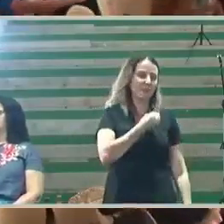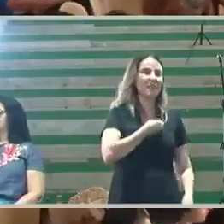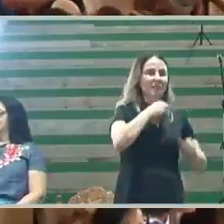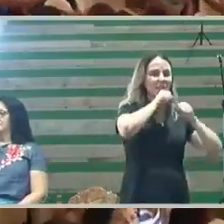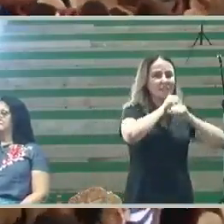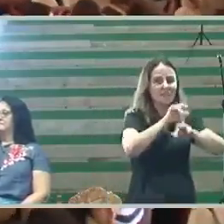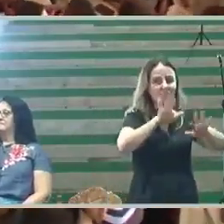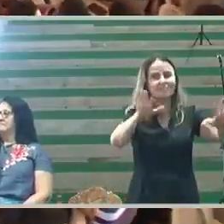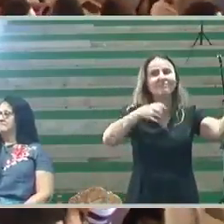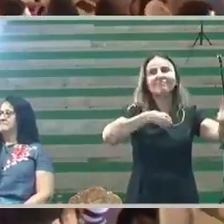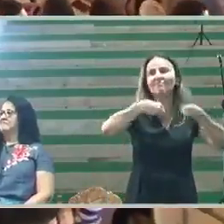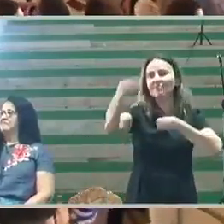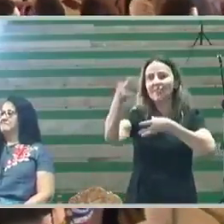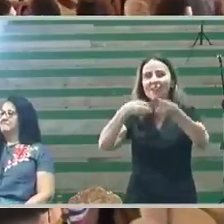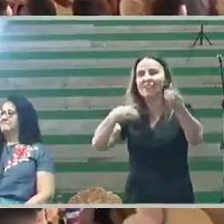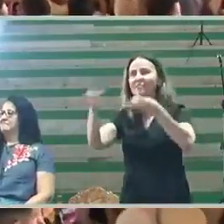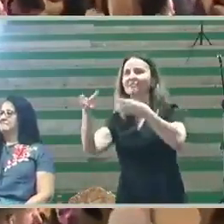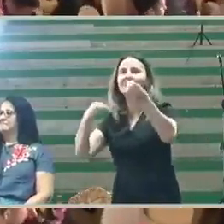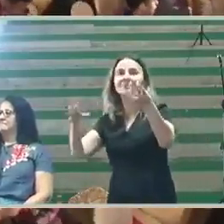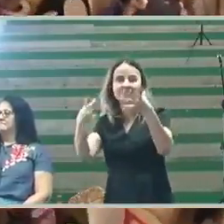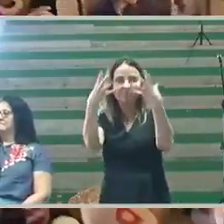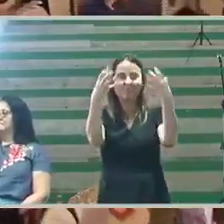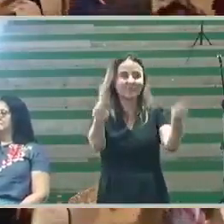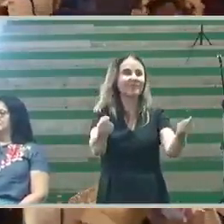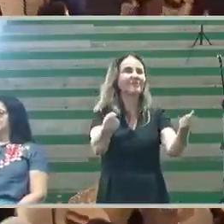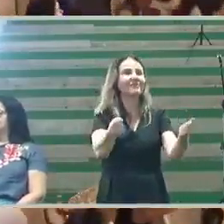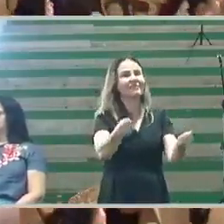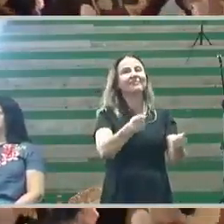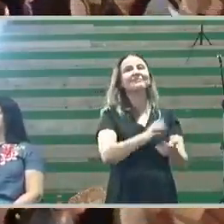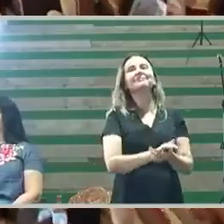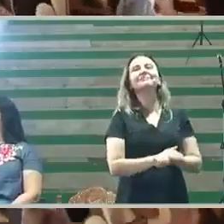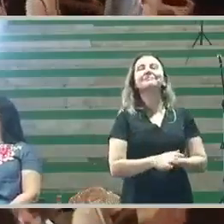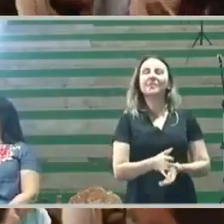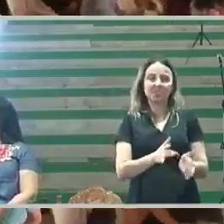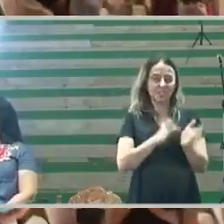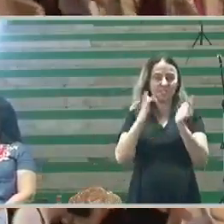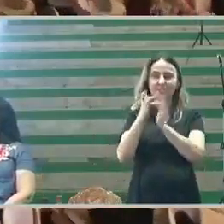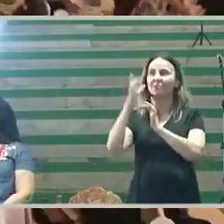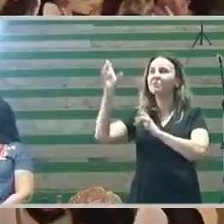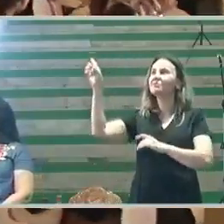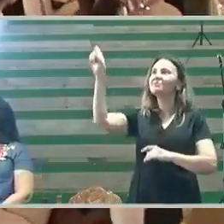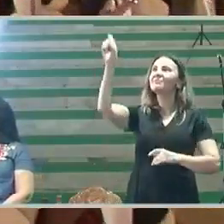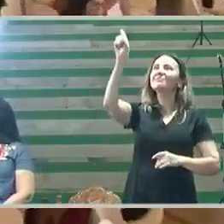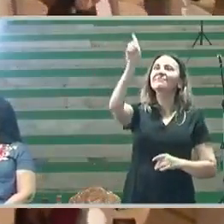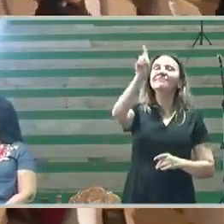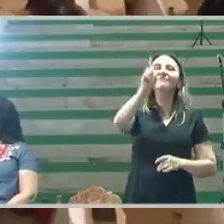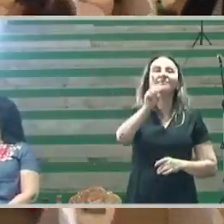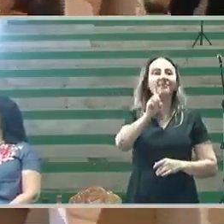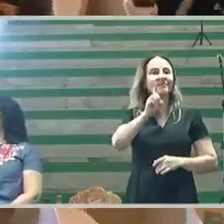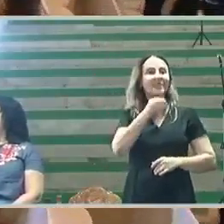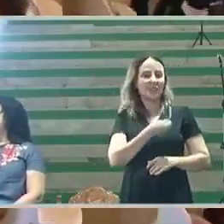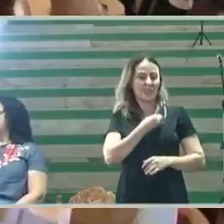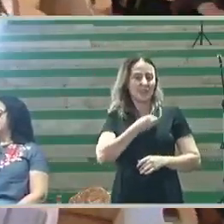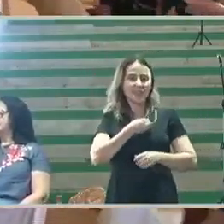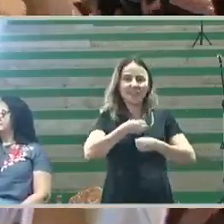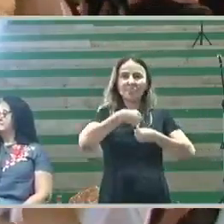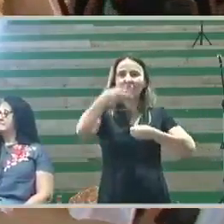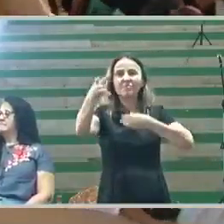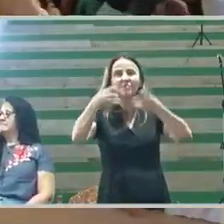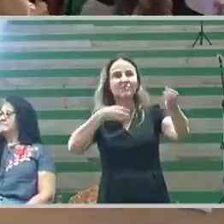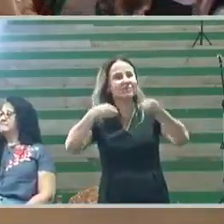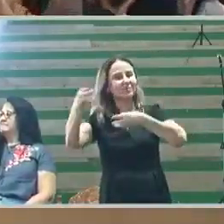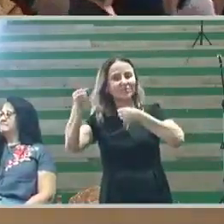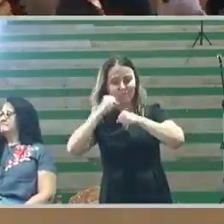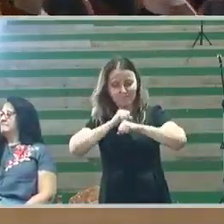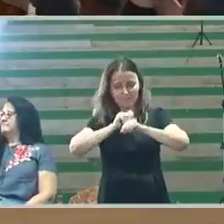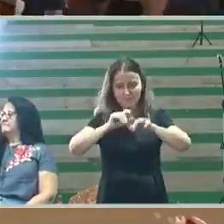recebe, recebe, recebe a presença da vida, da vida, da vida. Hoje Jesus te